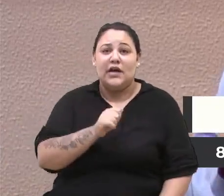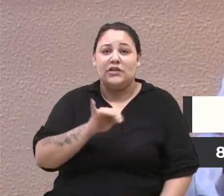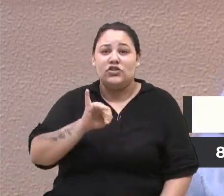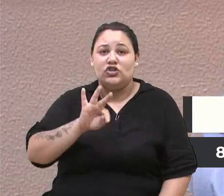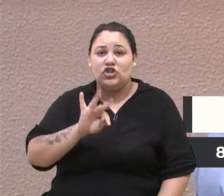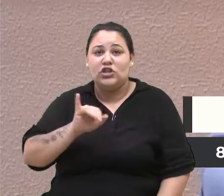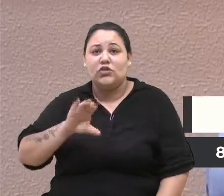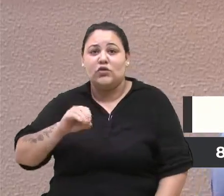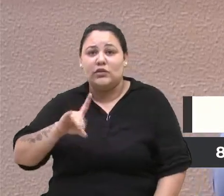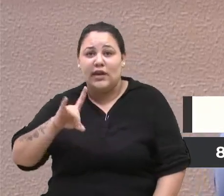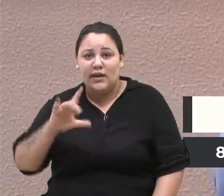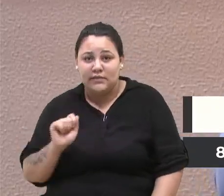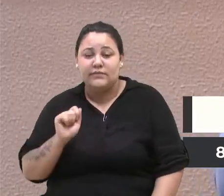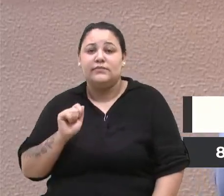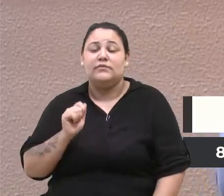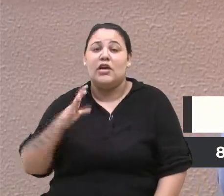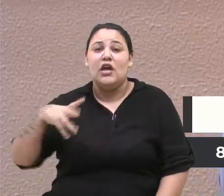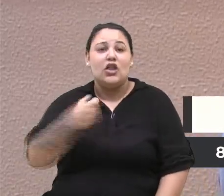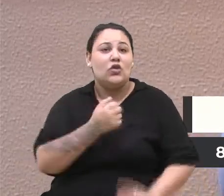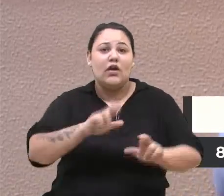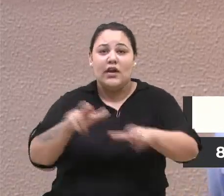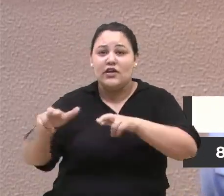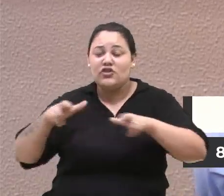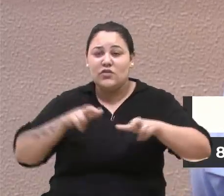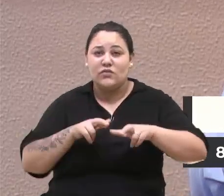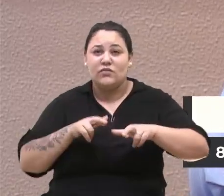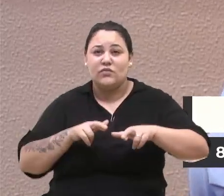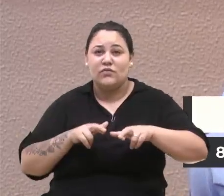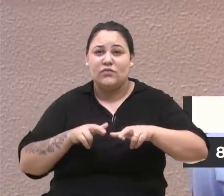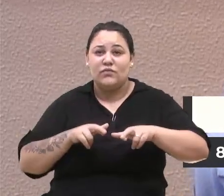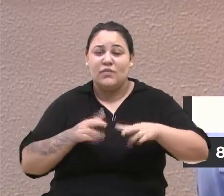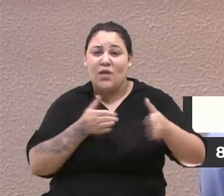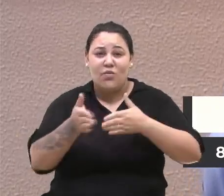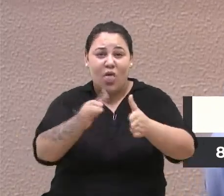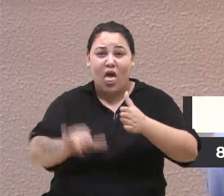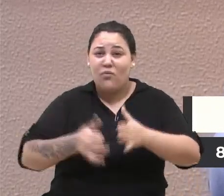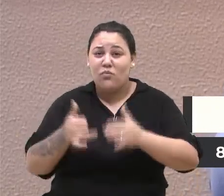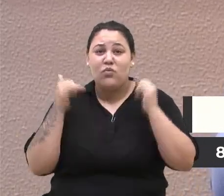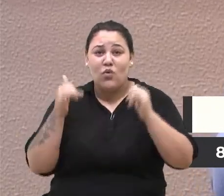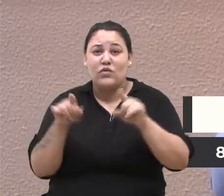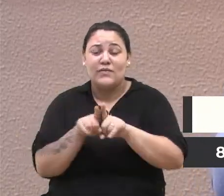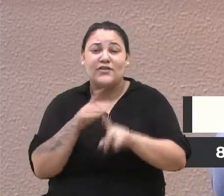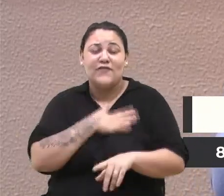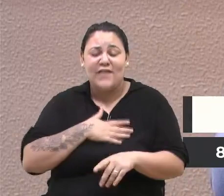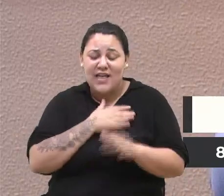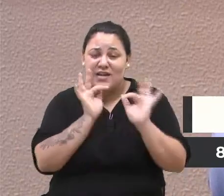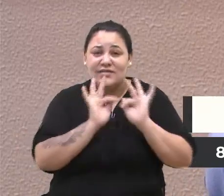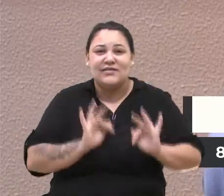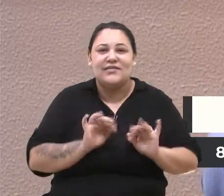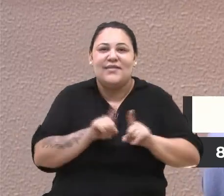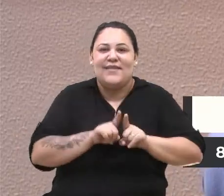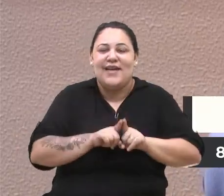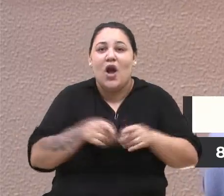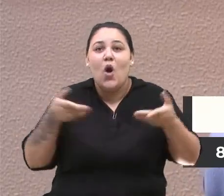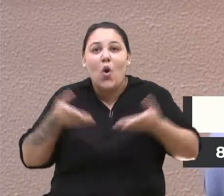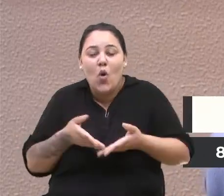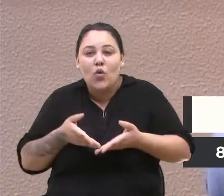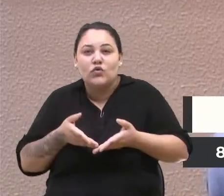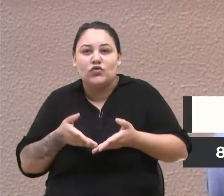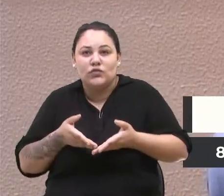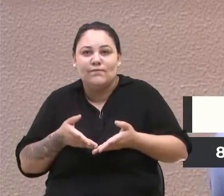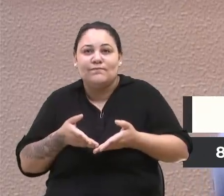que hoje vai ser abastecida, para pôr o ônibus. Então a gente fica contente quando hoje está mais